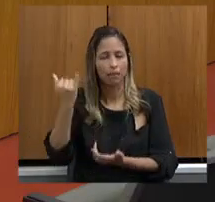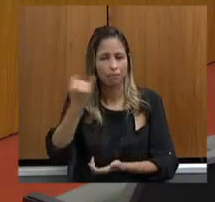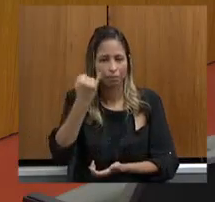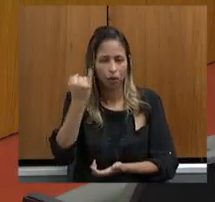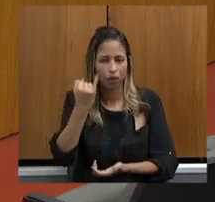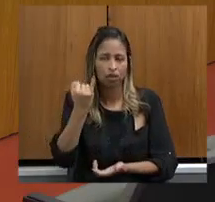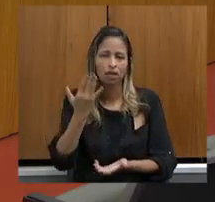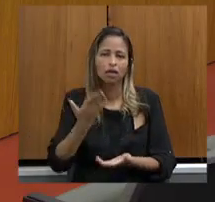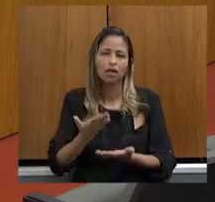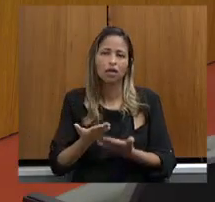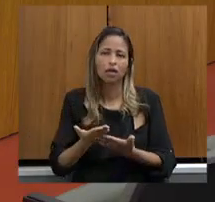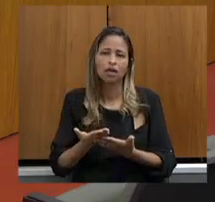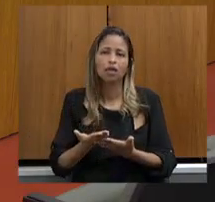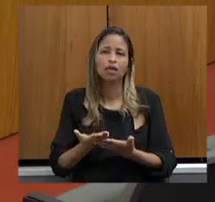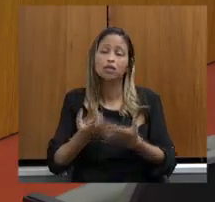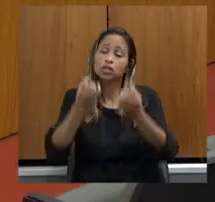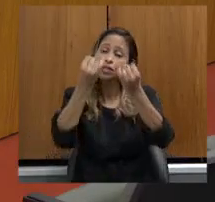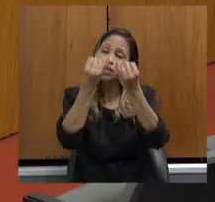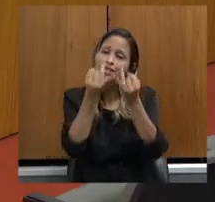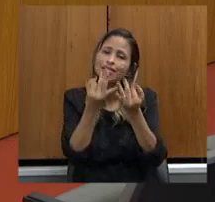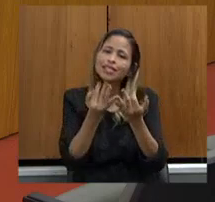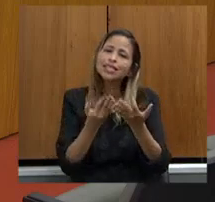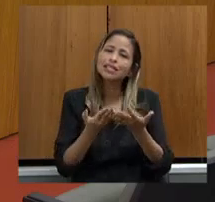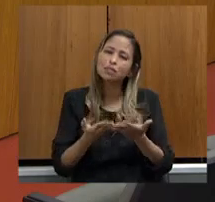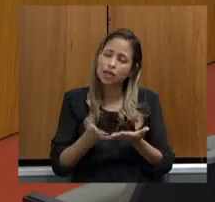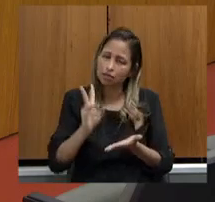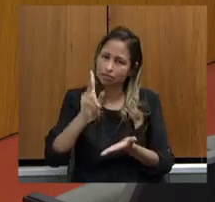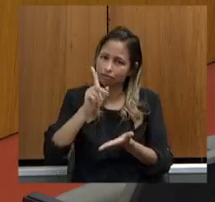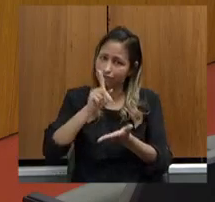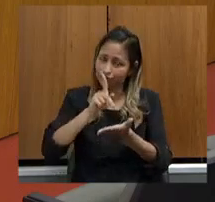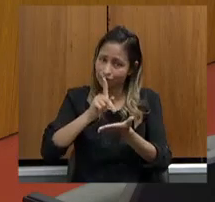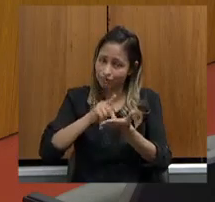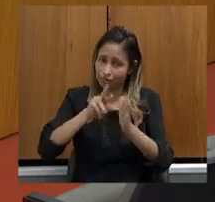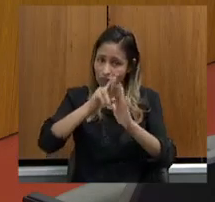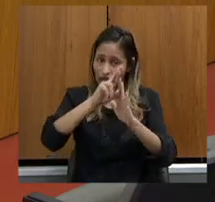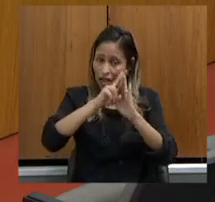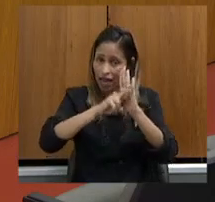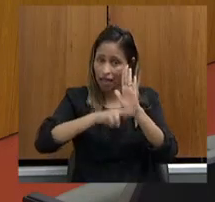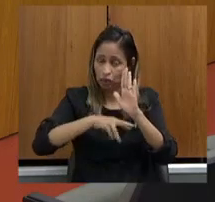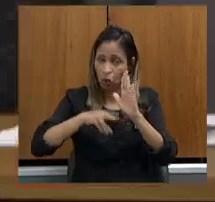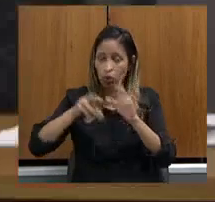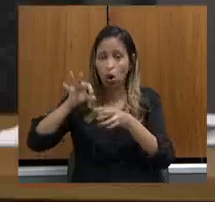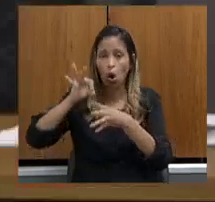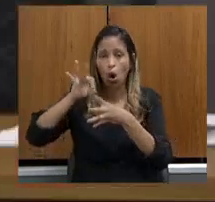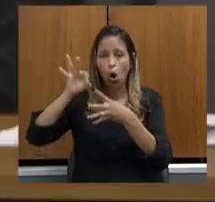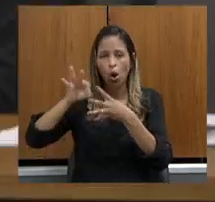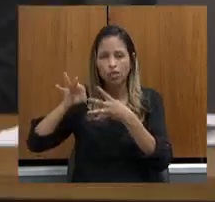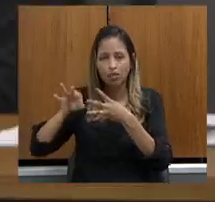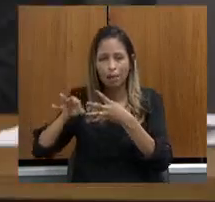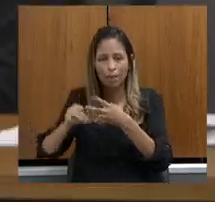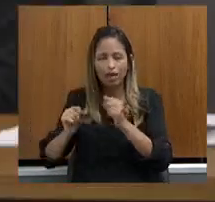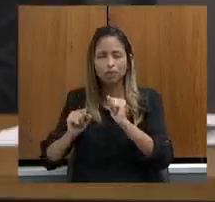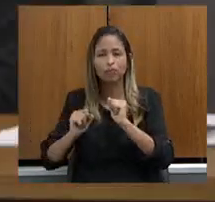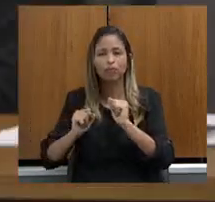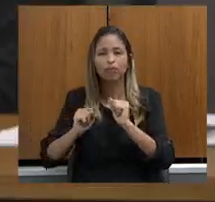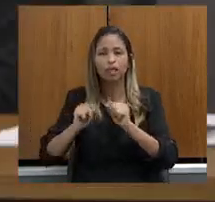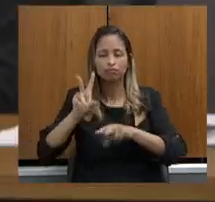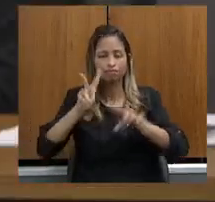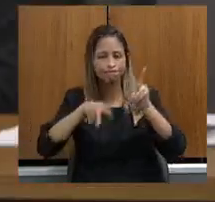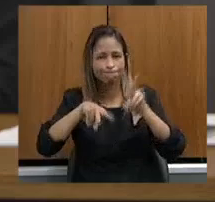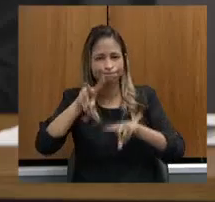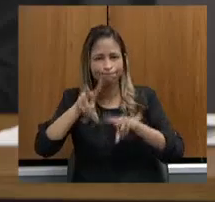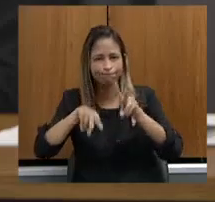fazer aqui os devidos esclarecimentos de fato no relatório resumido de execução orçamentária do 5º bimestre apuração